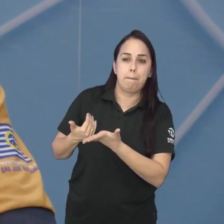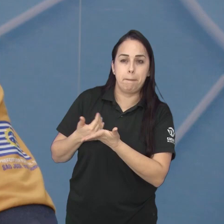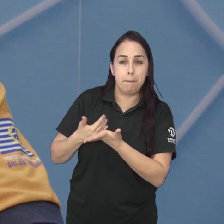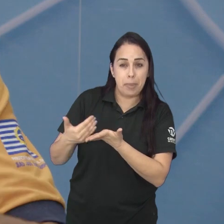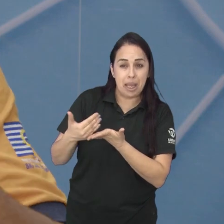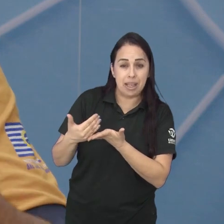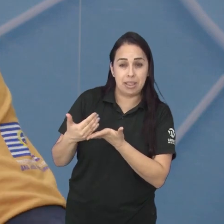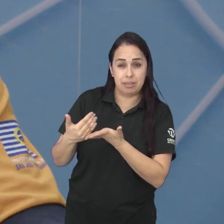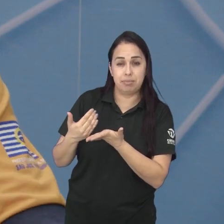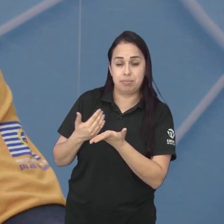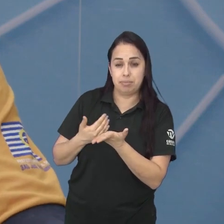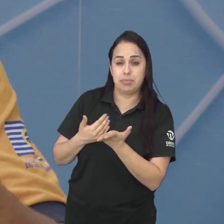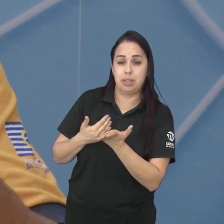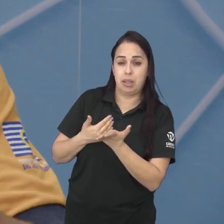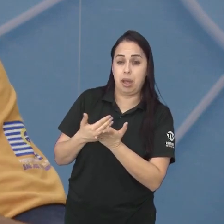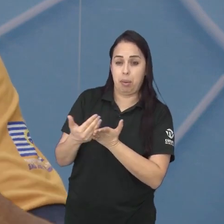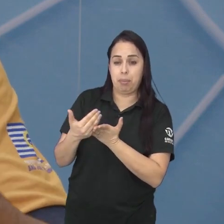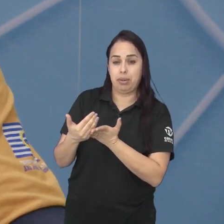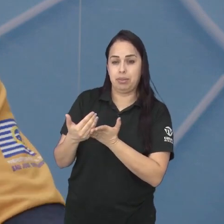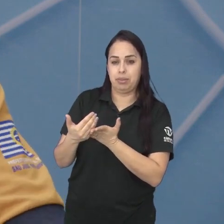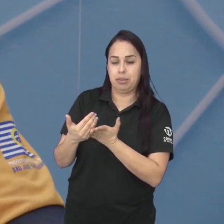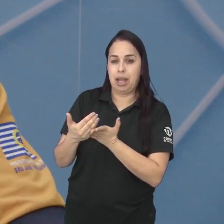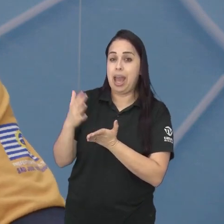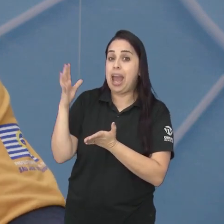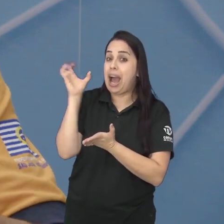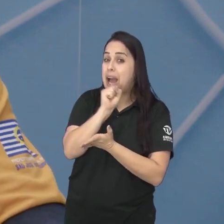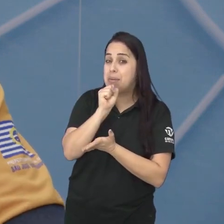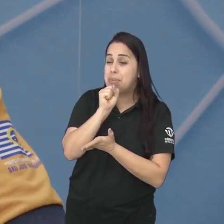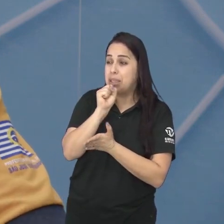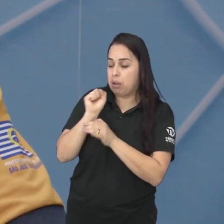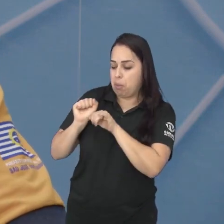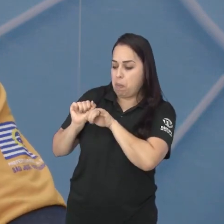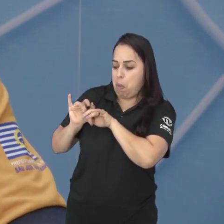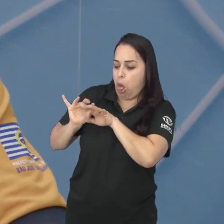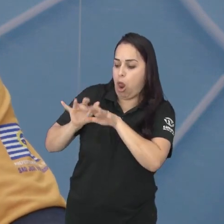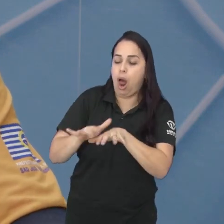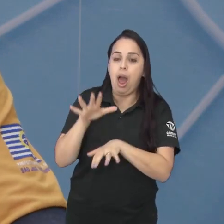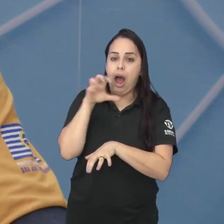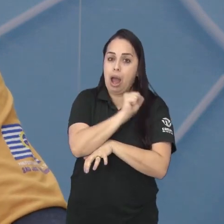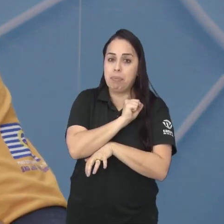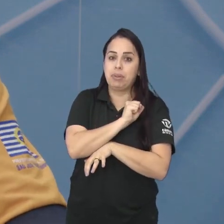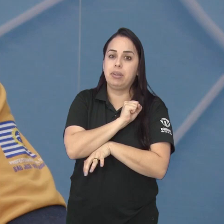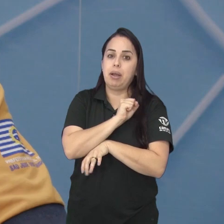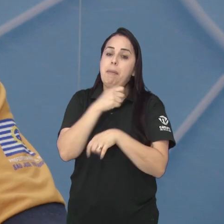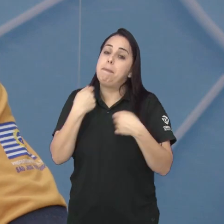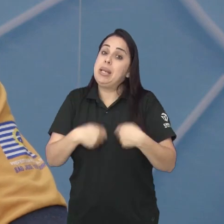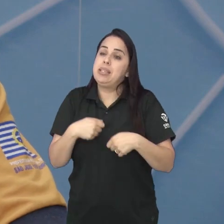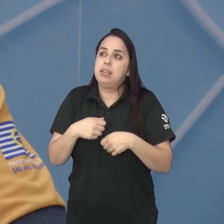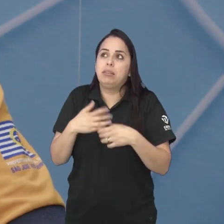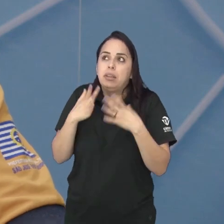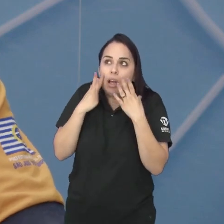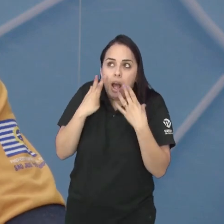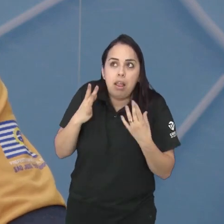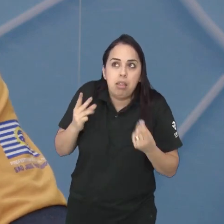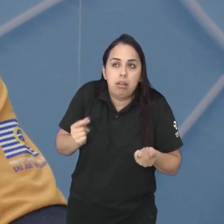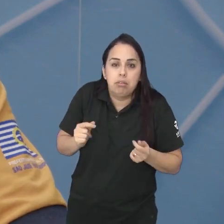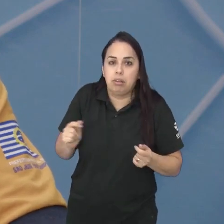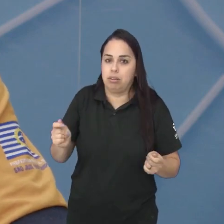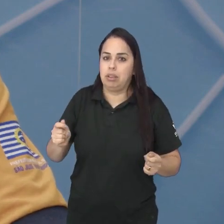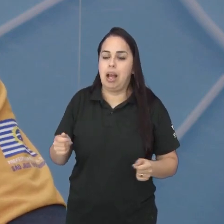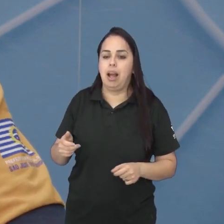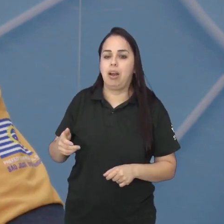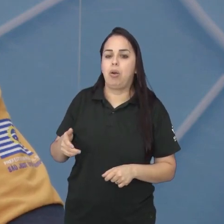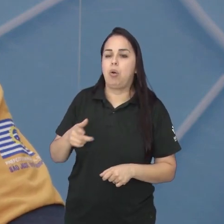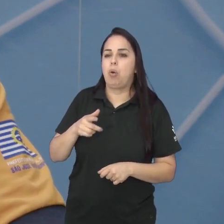começa a ter essa chegada dessa água, ela é rápida, então a observação tem que ser muito precisa,